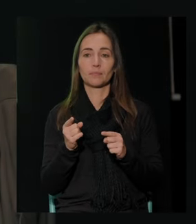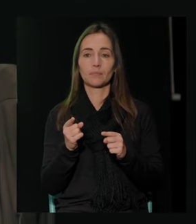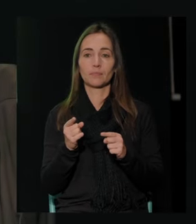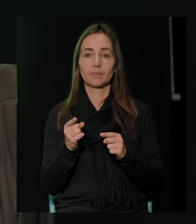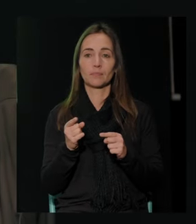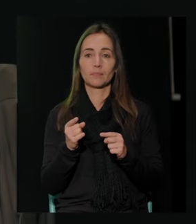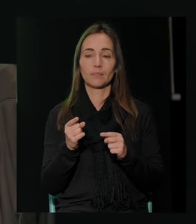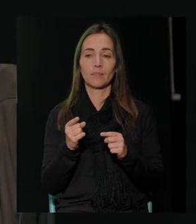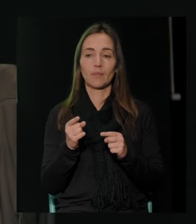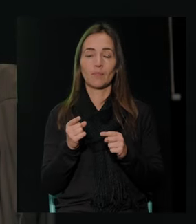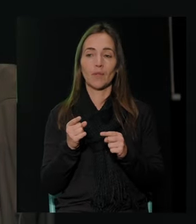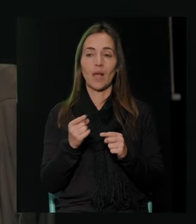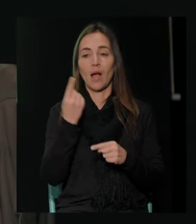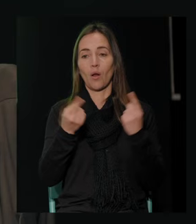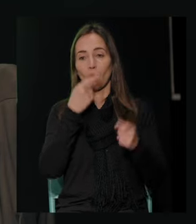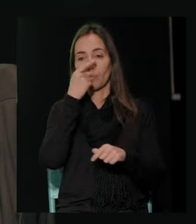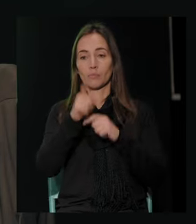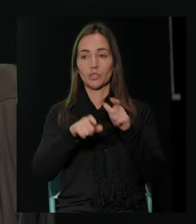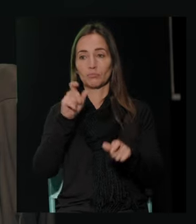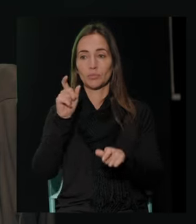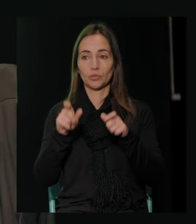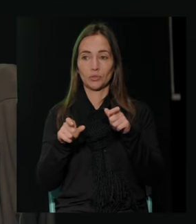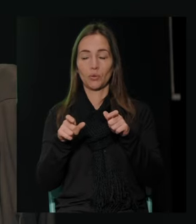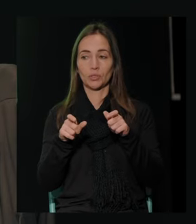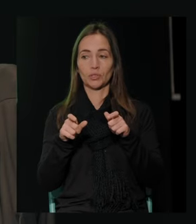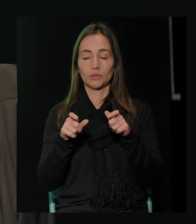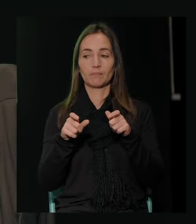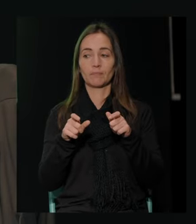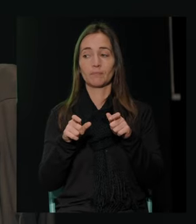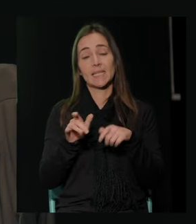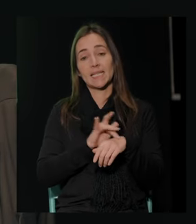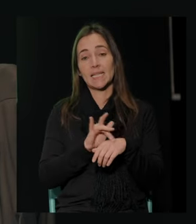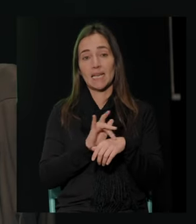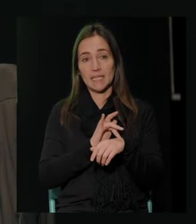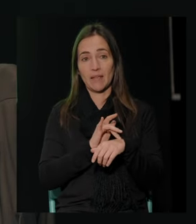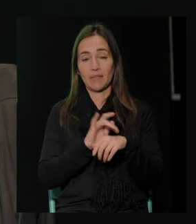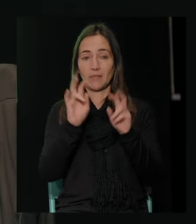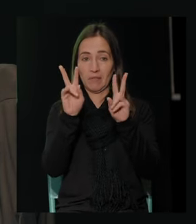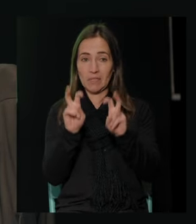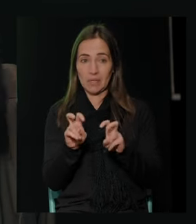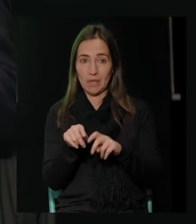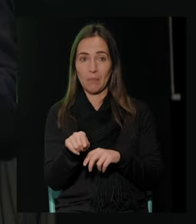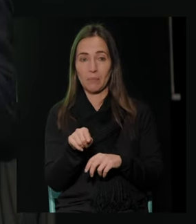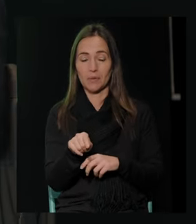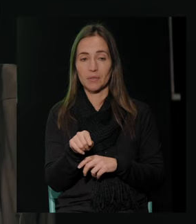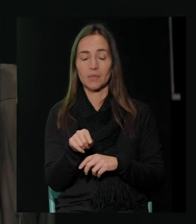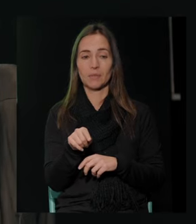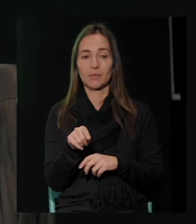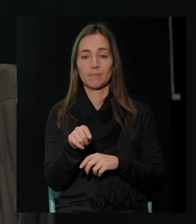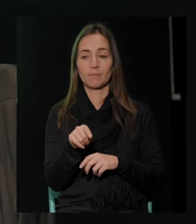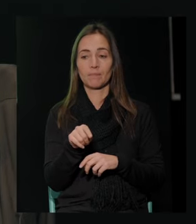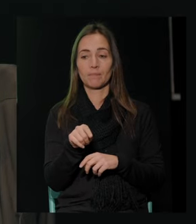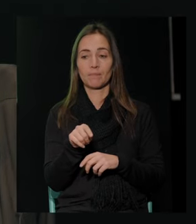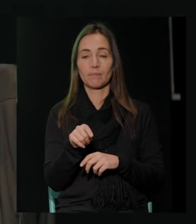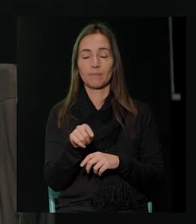que algumas pessoas que sejam, que são particularmente sensíveis a estas temáticas,